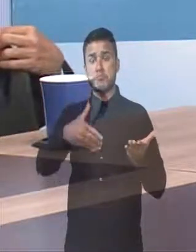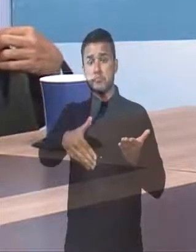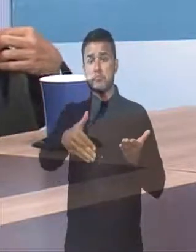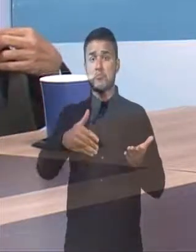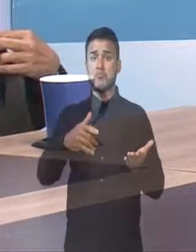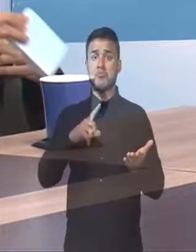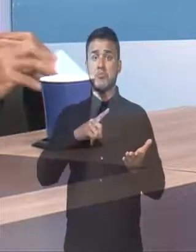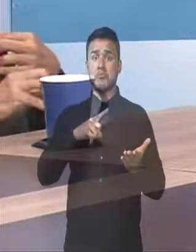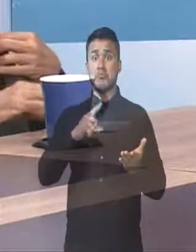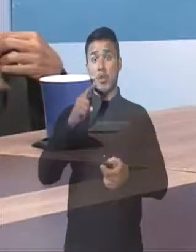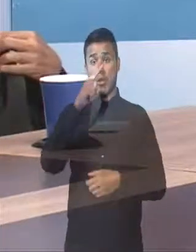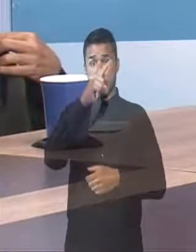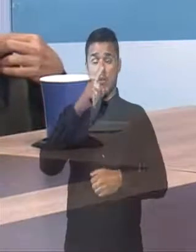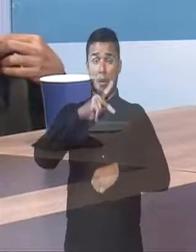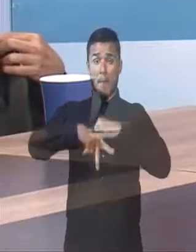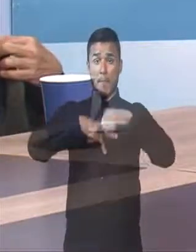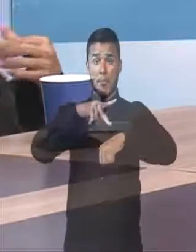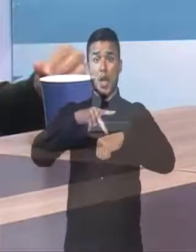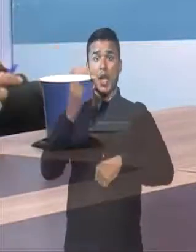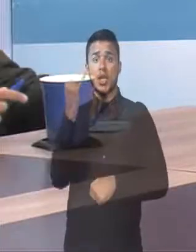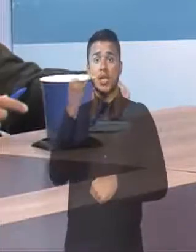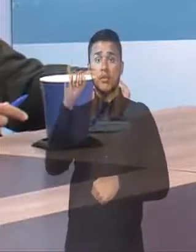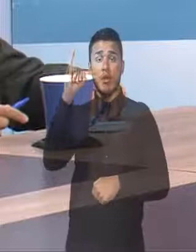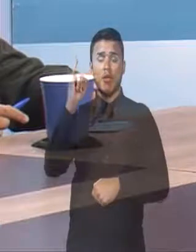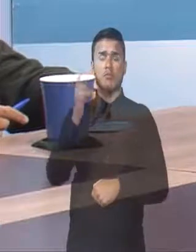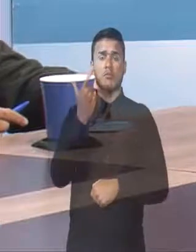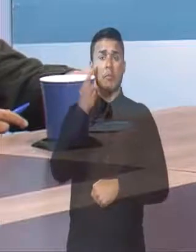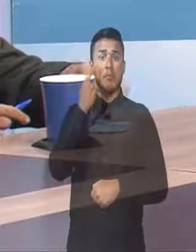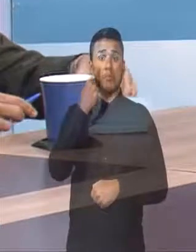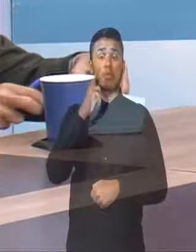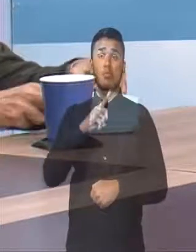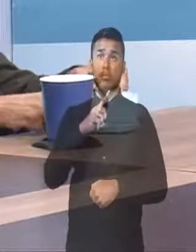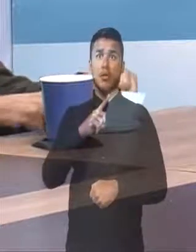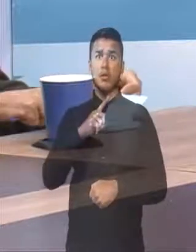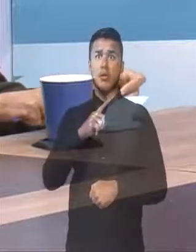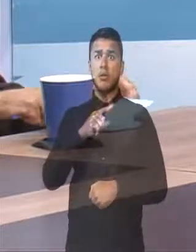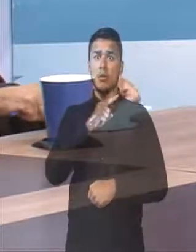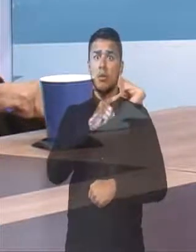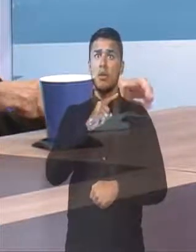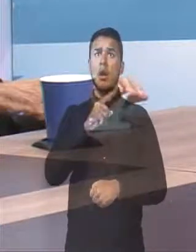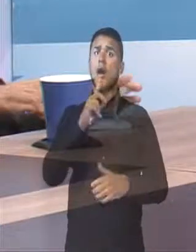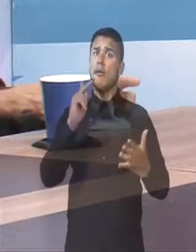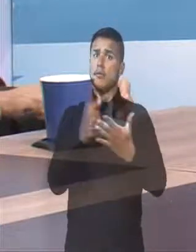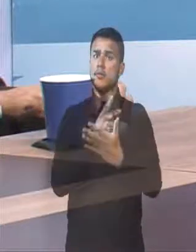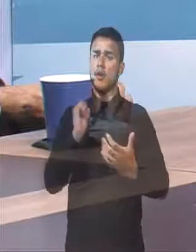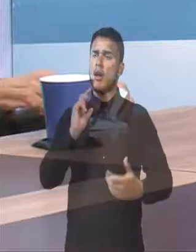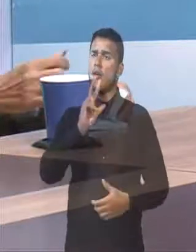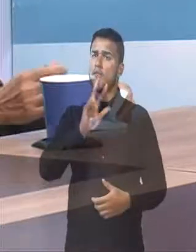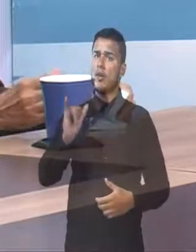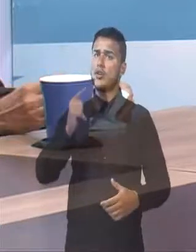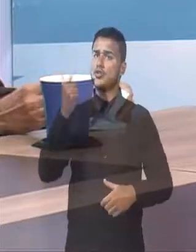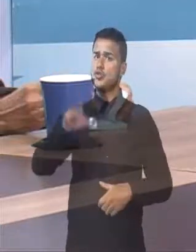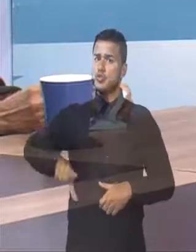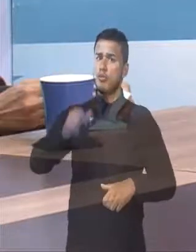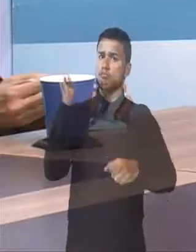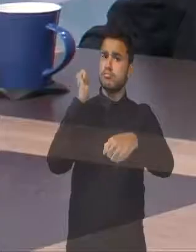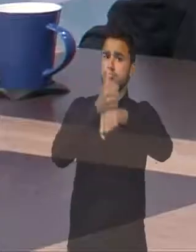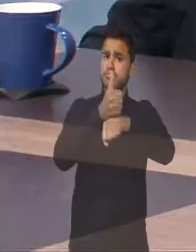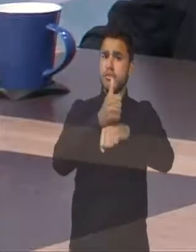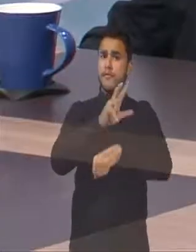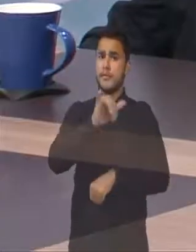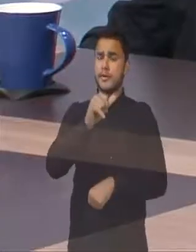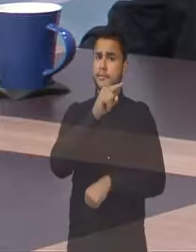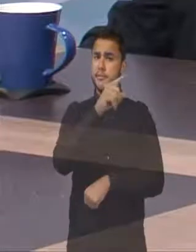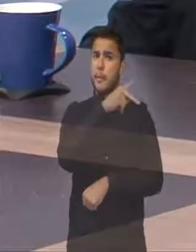retornar à Itália, só para dar um exemplo dos mais emblemáticos. No Brasil, nós temos aí a tentativa de uma construção